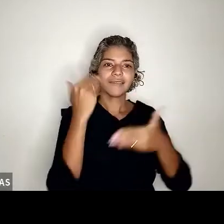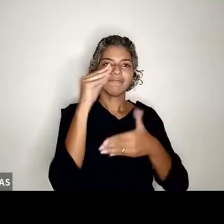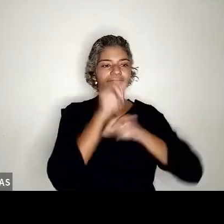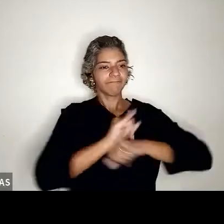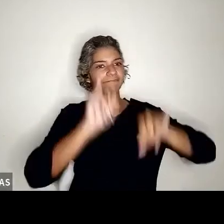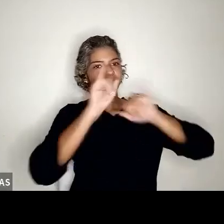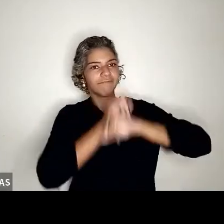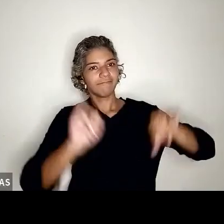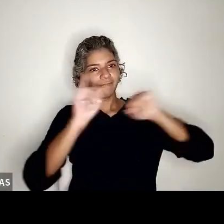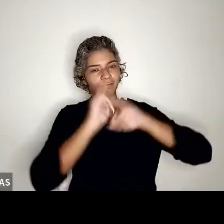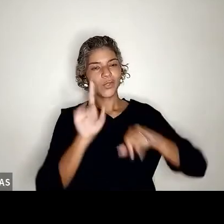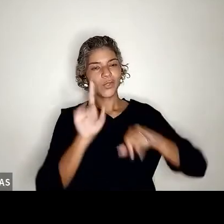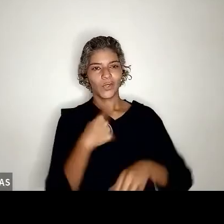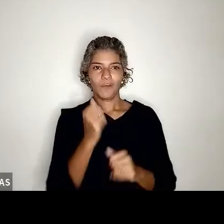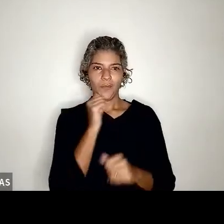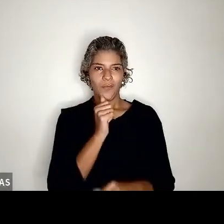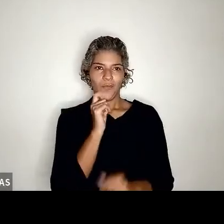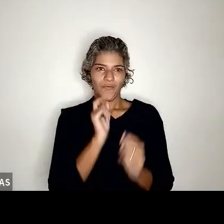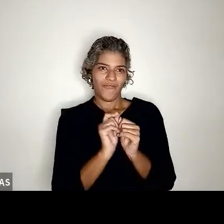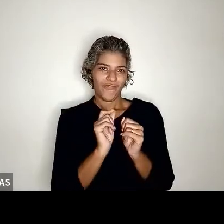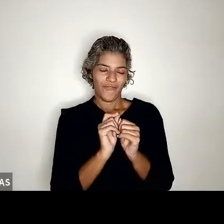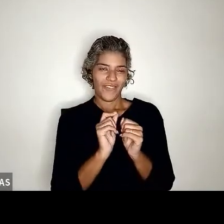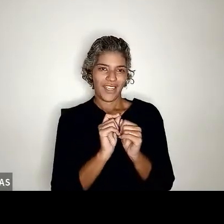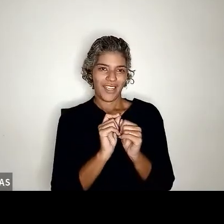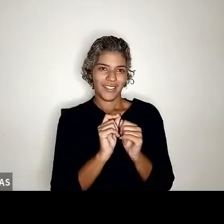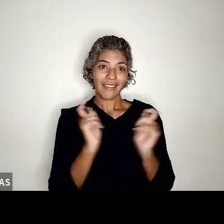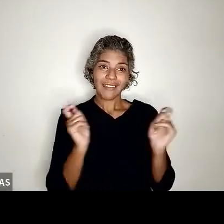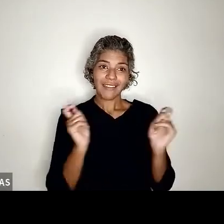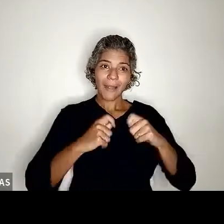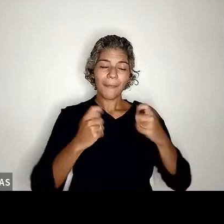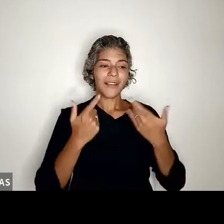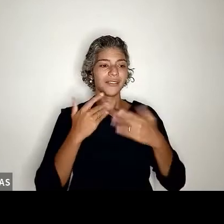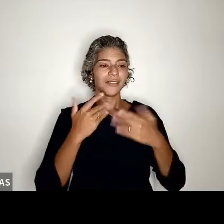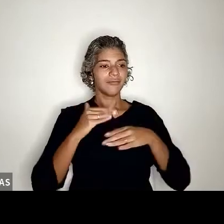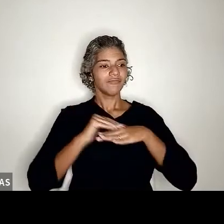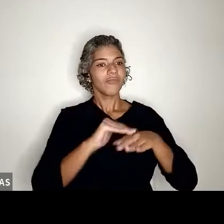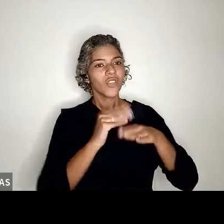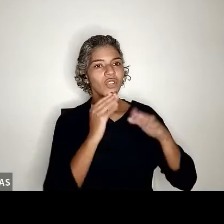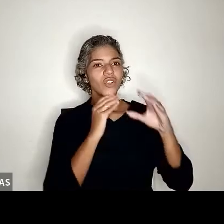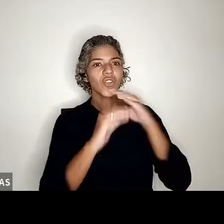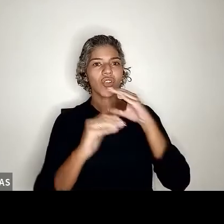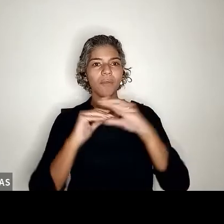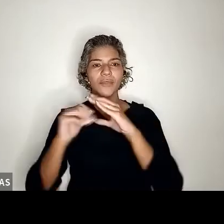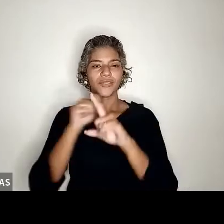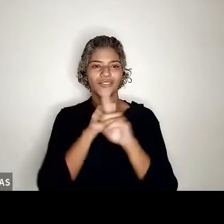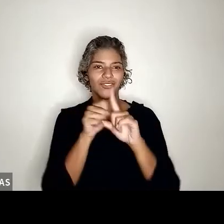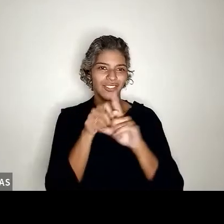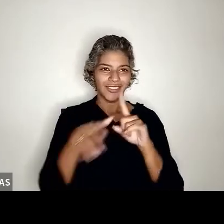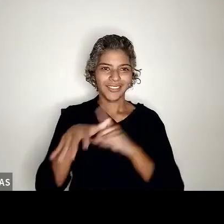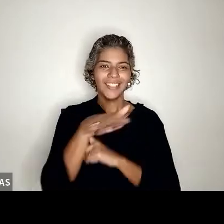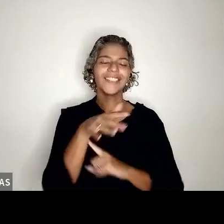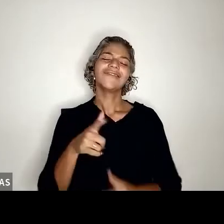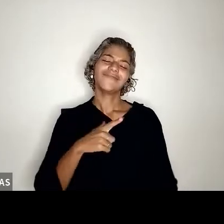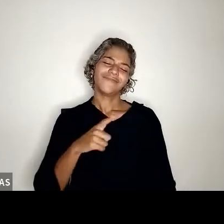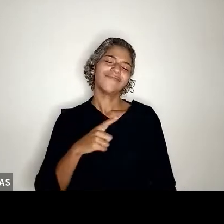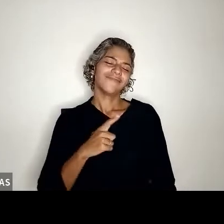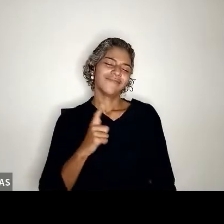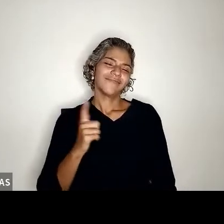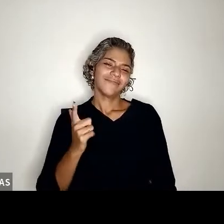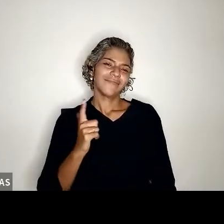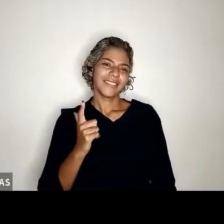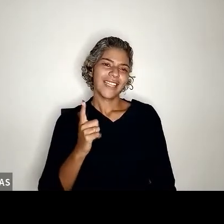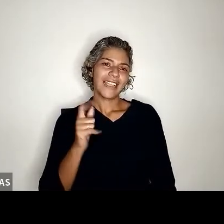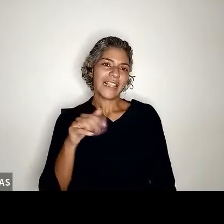científica, na capacidade de falar com a sociedade, até em razão, até pensando nos ataques contínuos que temos recebido. Então, essa é